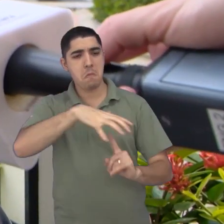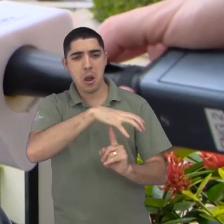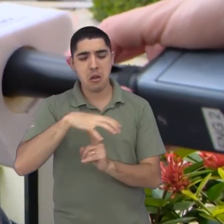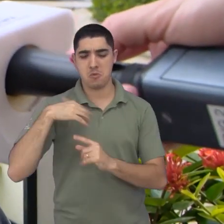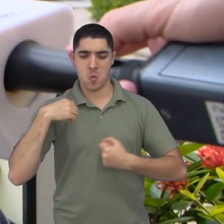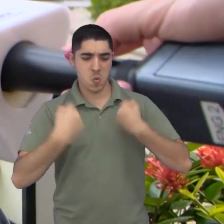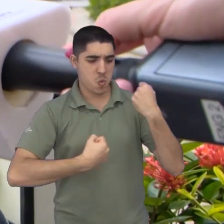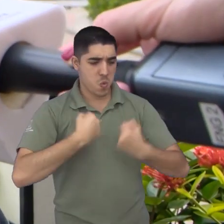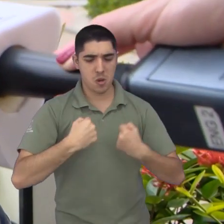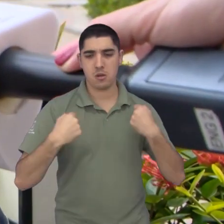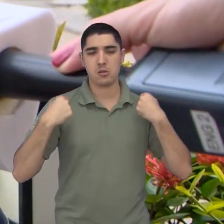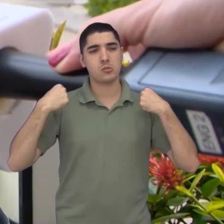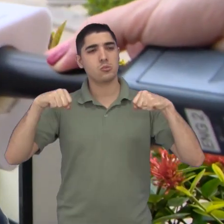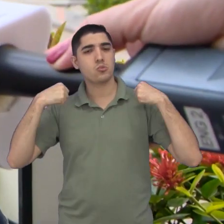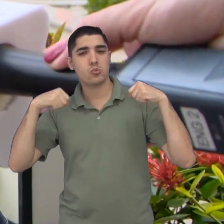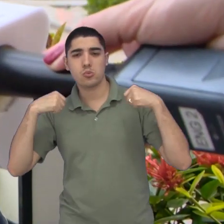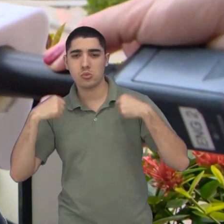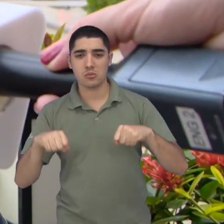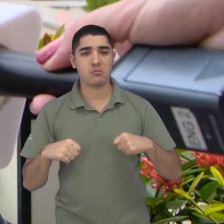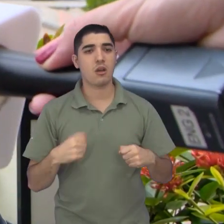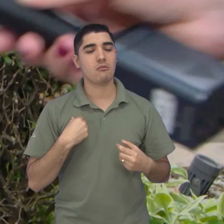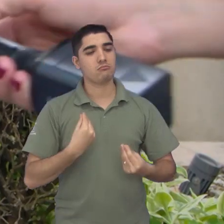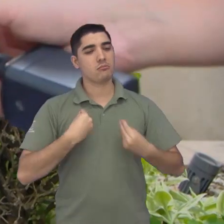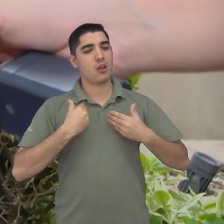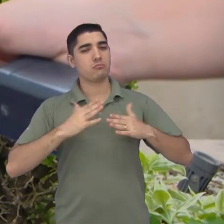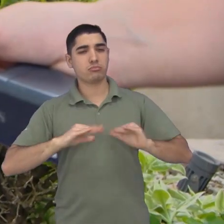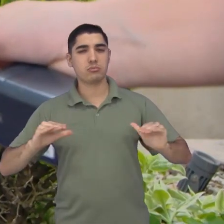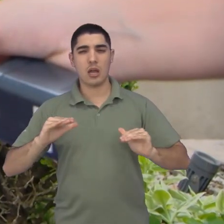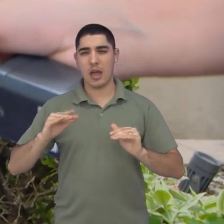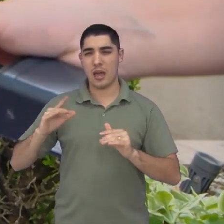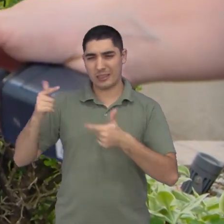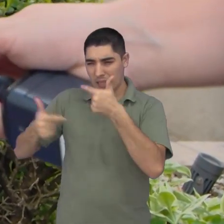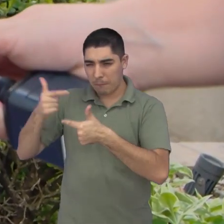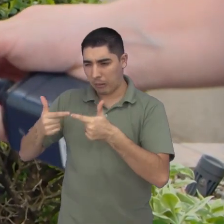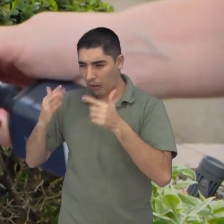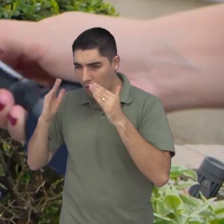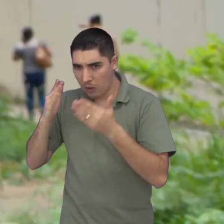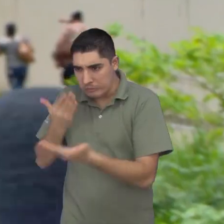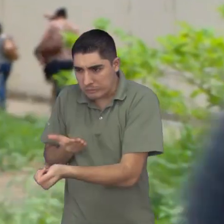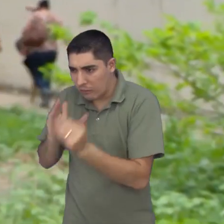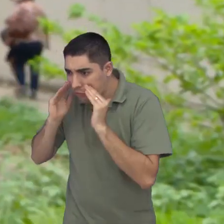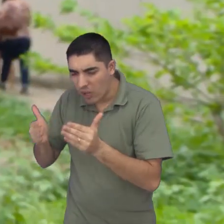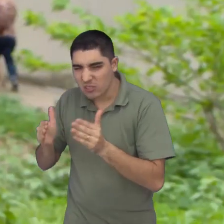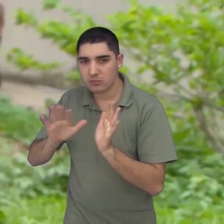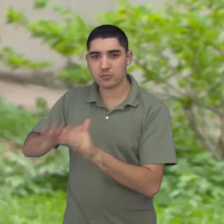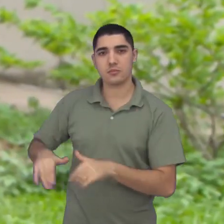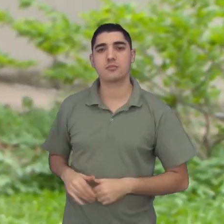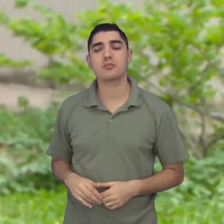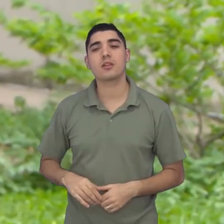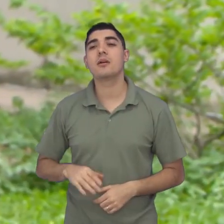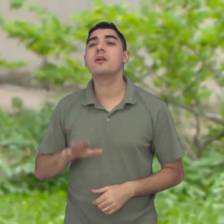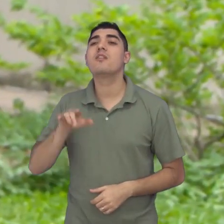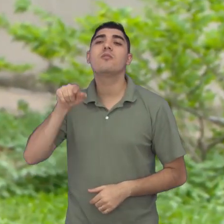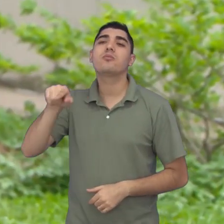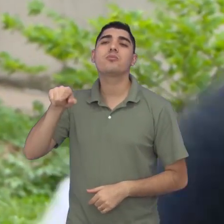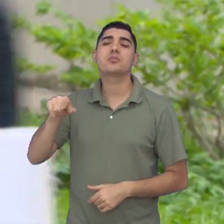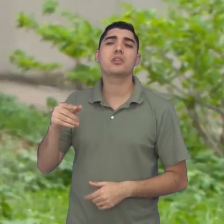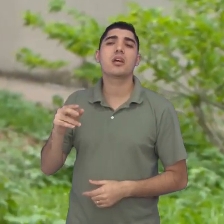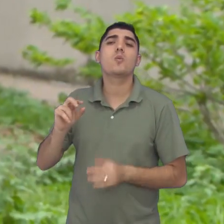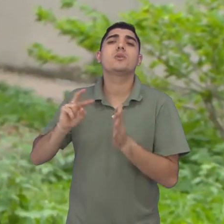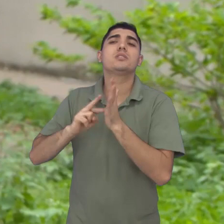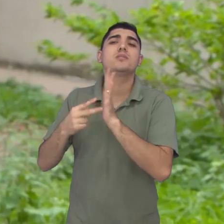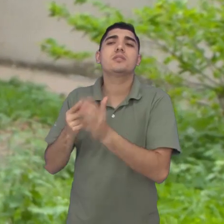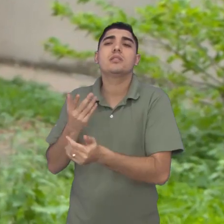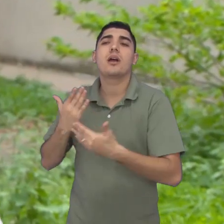atividade física, tento me desconectar um pouco do trabalho. Sim, consigo. E o que é descansar para você, assim, na sua